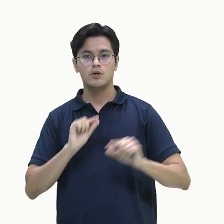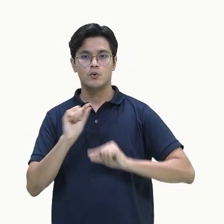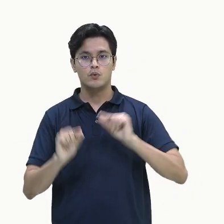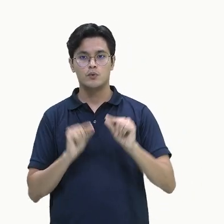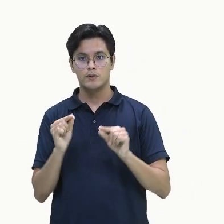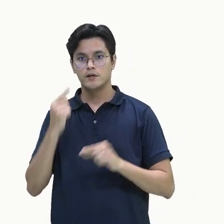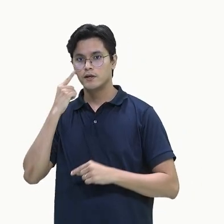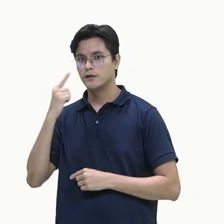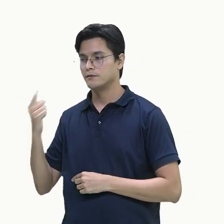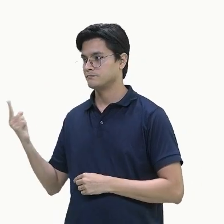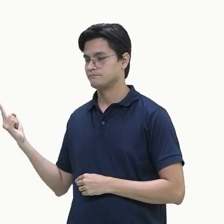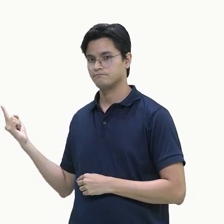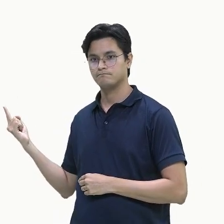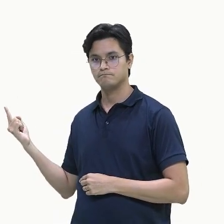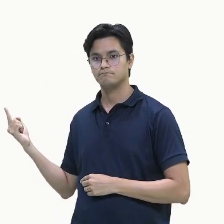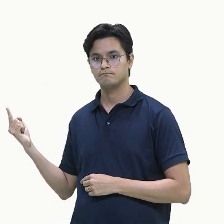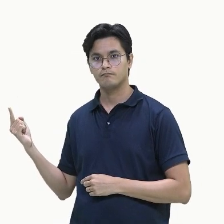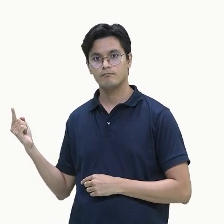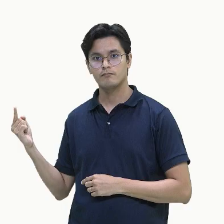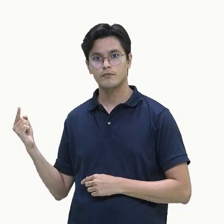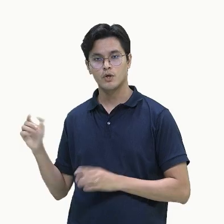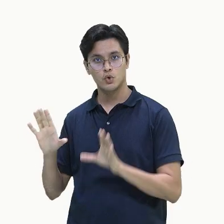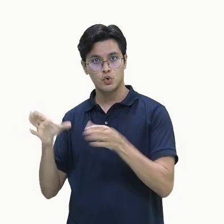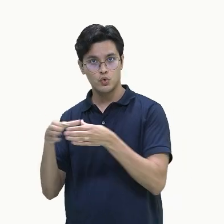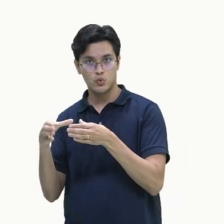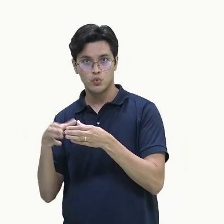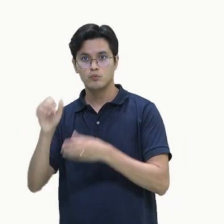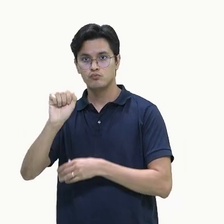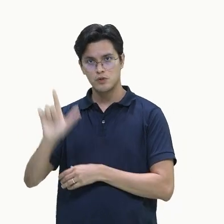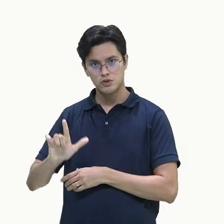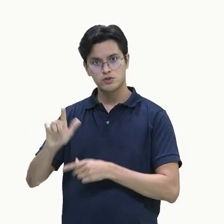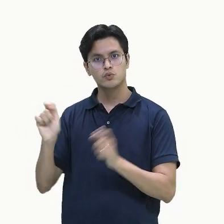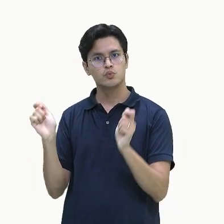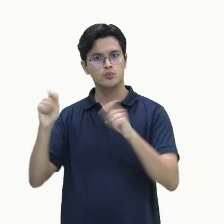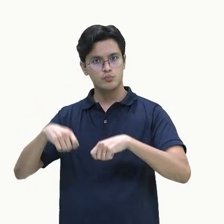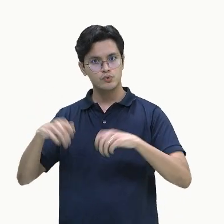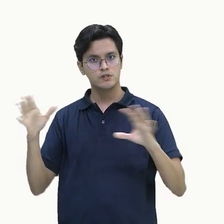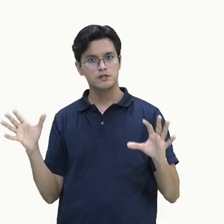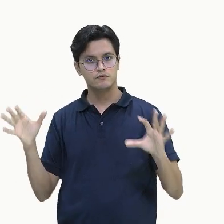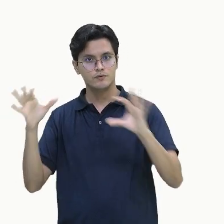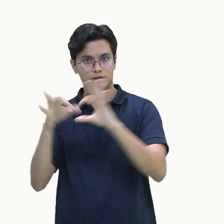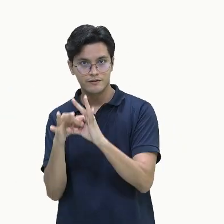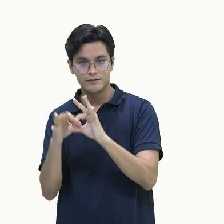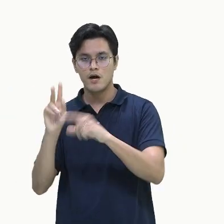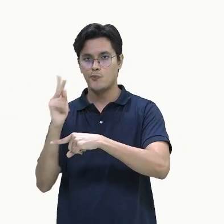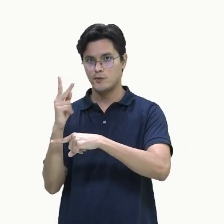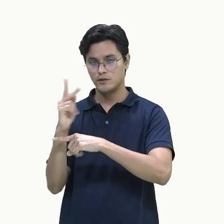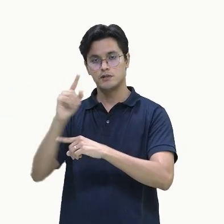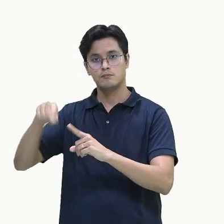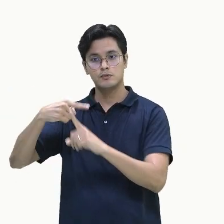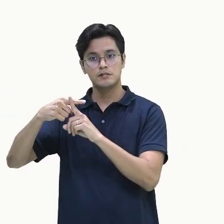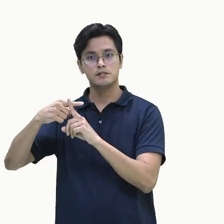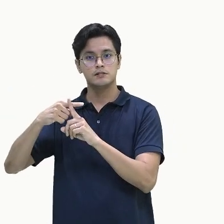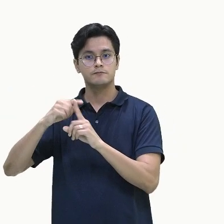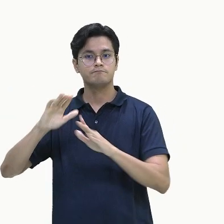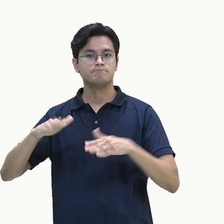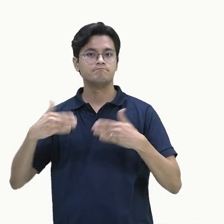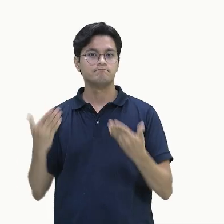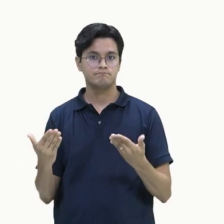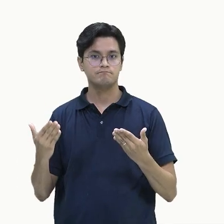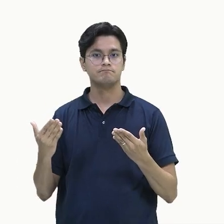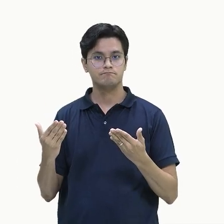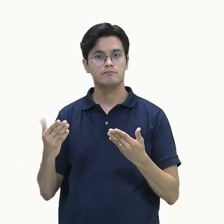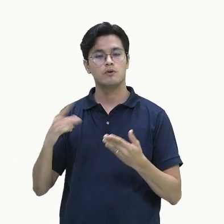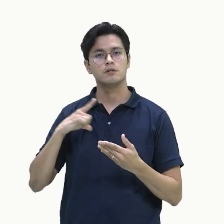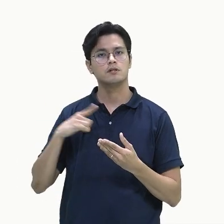aqui pode entrar um hidrogênio positivo, tá? E aí nós teríamos isso aqui, ó,